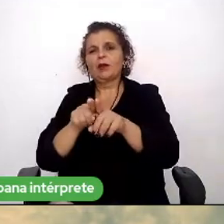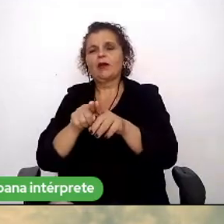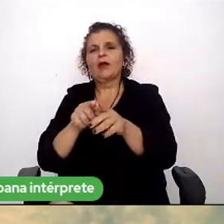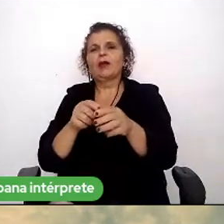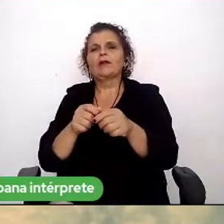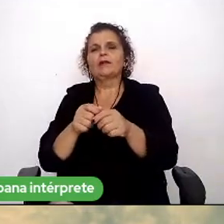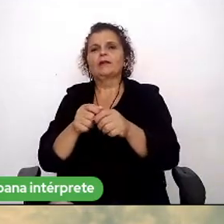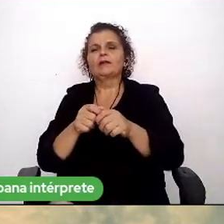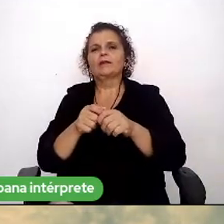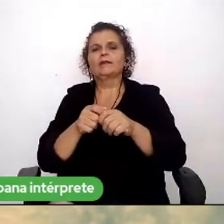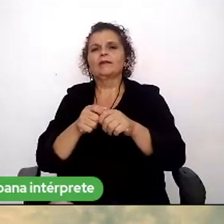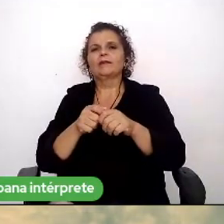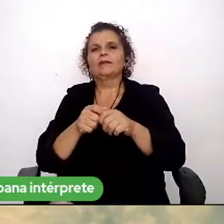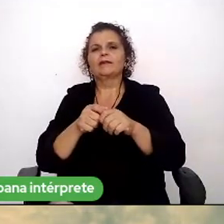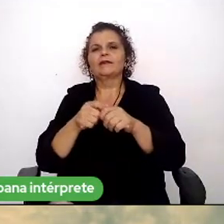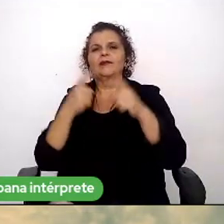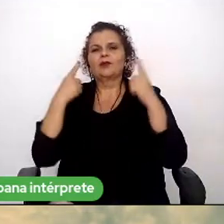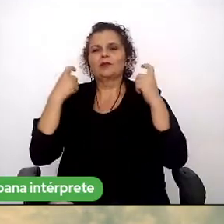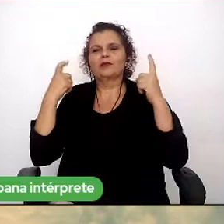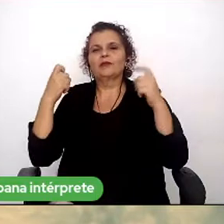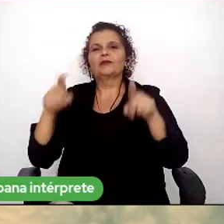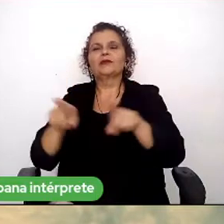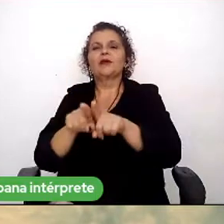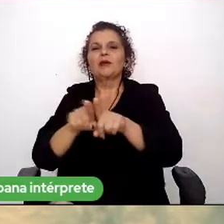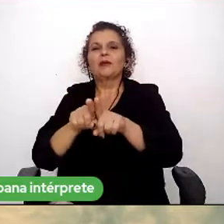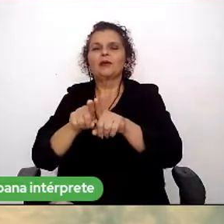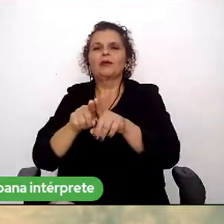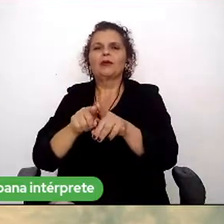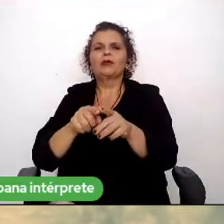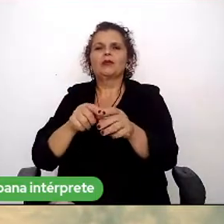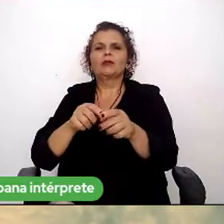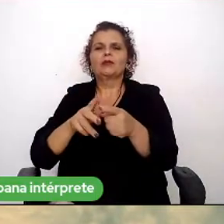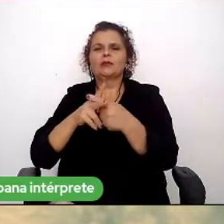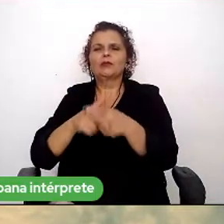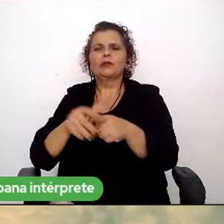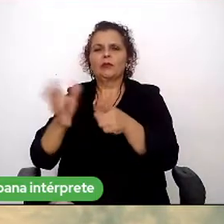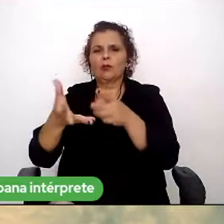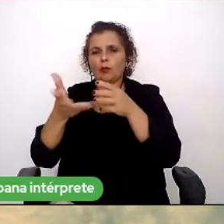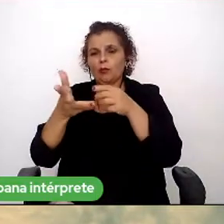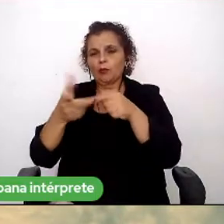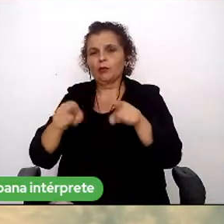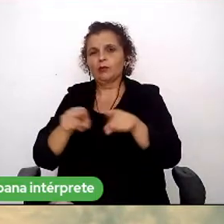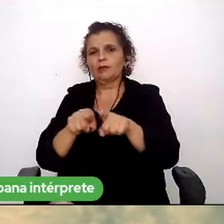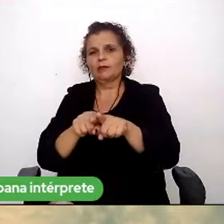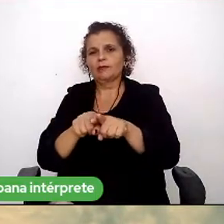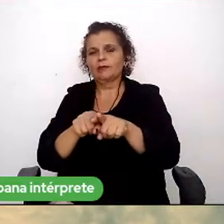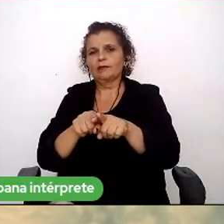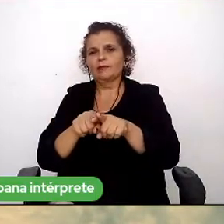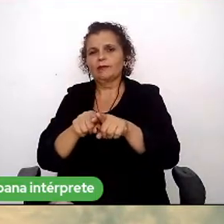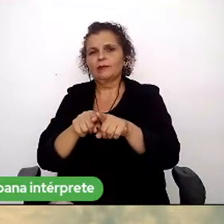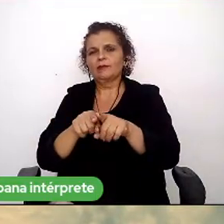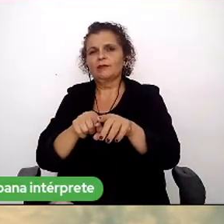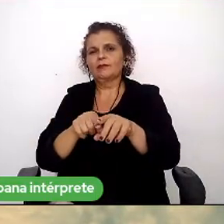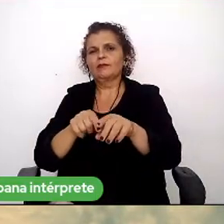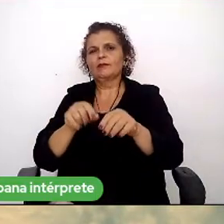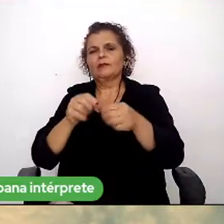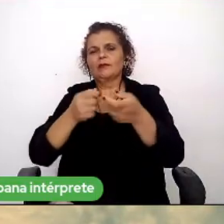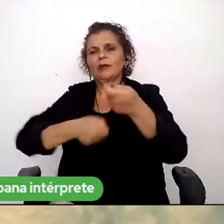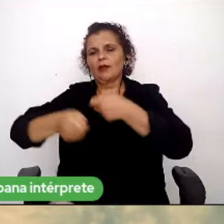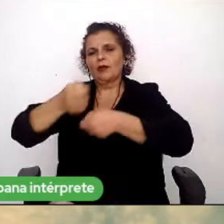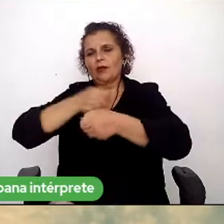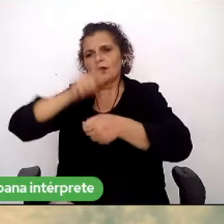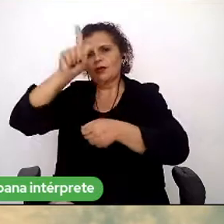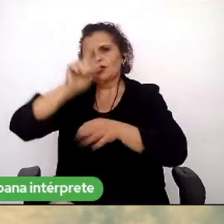Alegre. E eu atuo como agilista, product owner, analista de negócios, gerente de